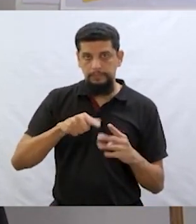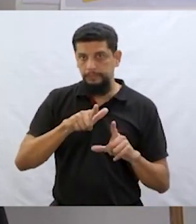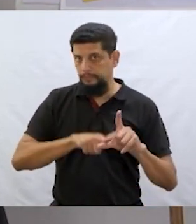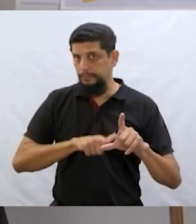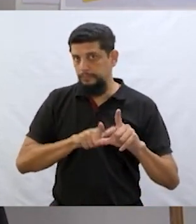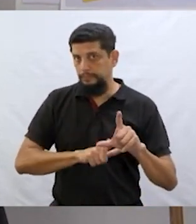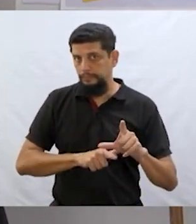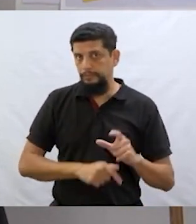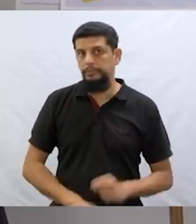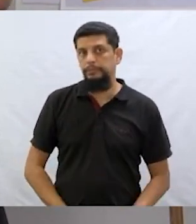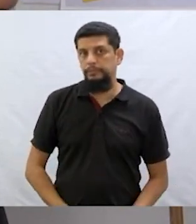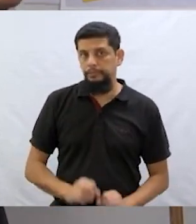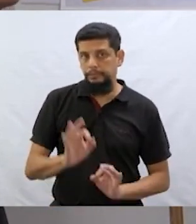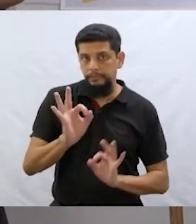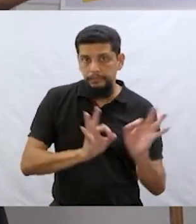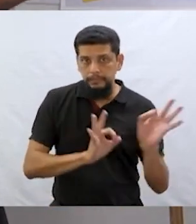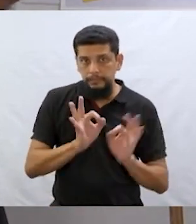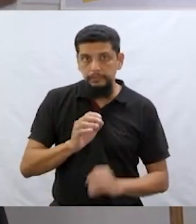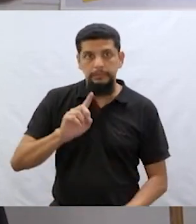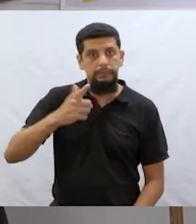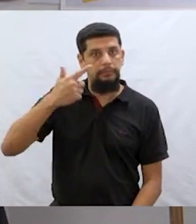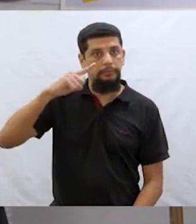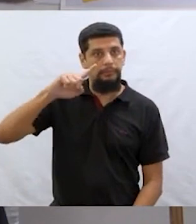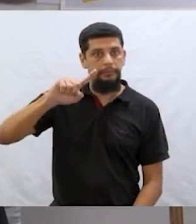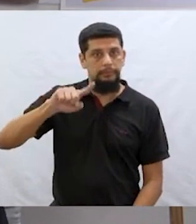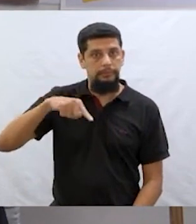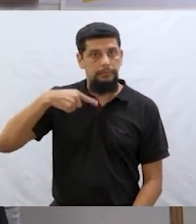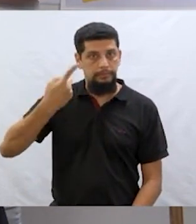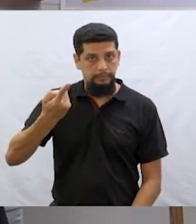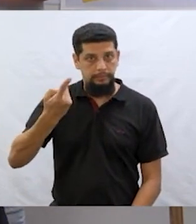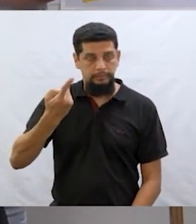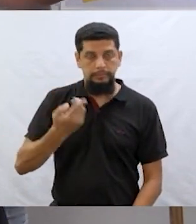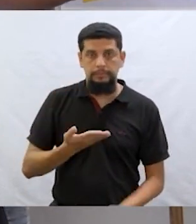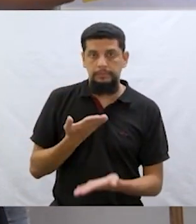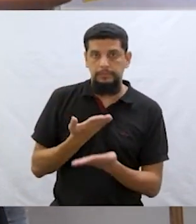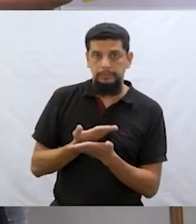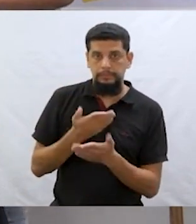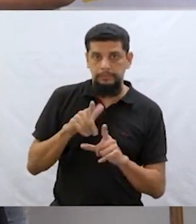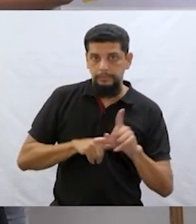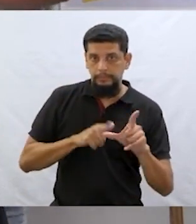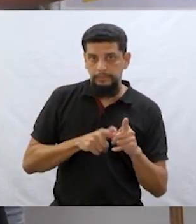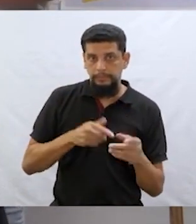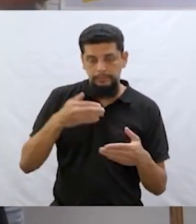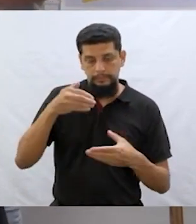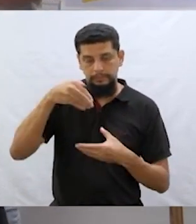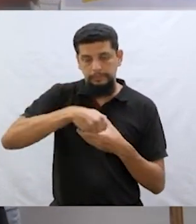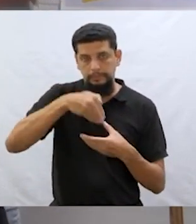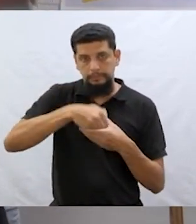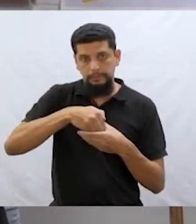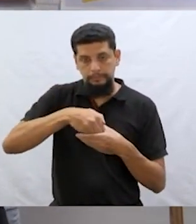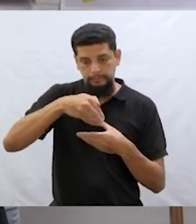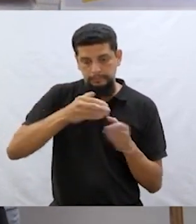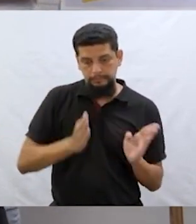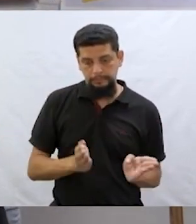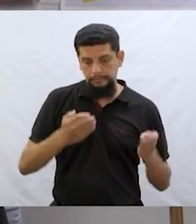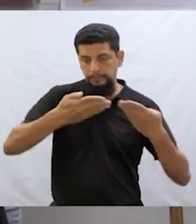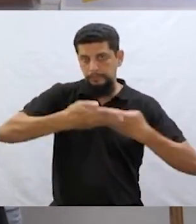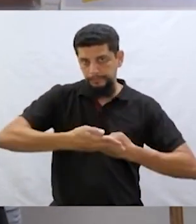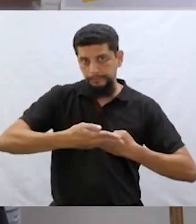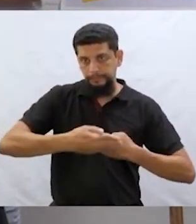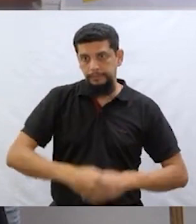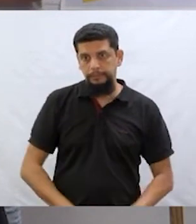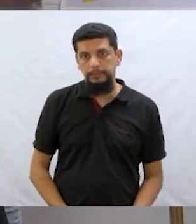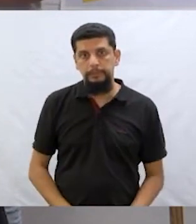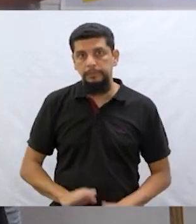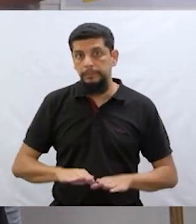É, separadinhas. E as outras letras que nós fizemos nas outras aulas estão guardadas lá na nossa